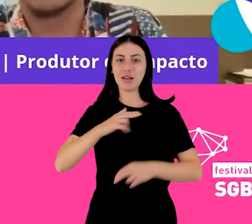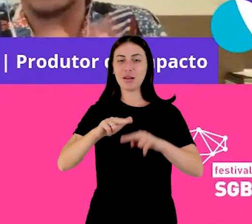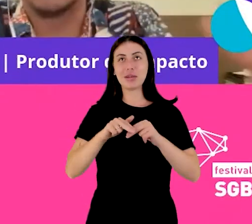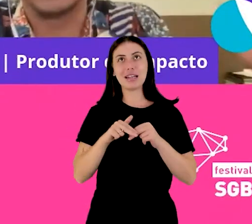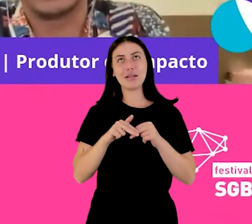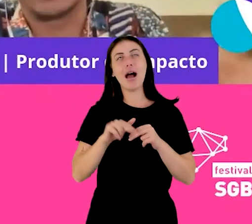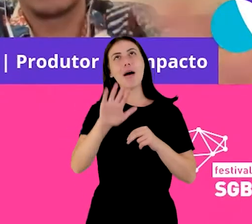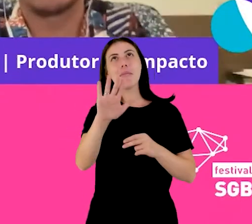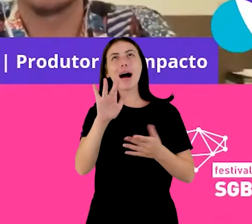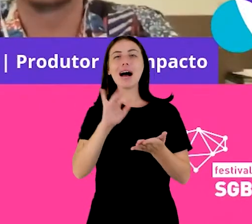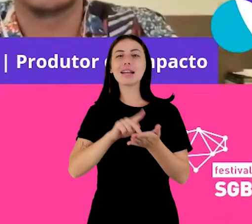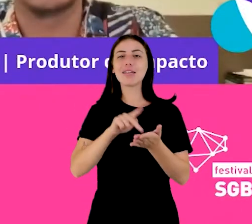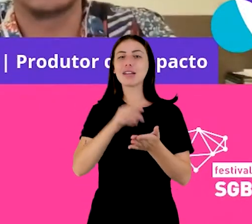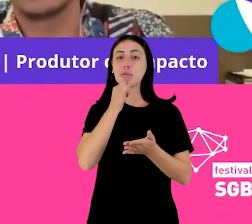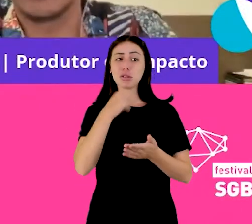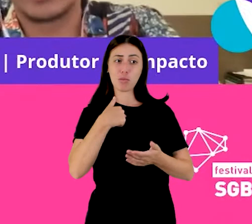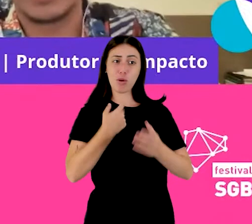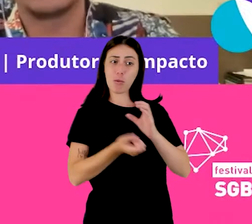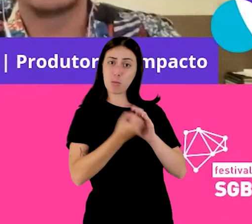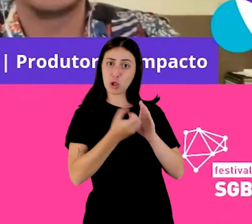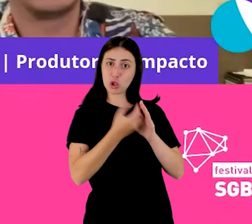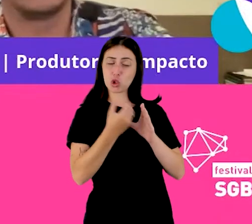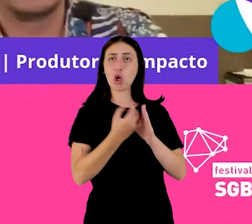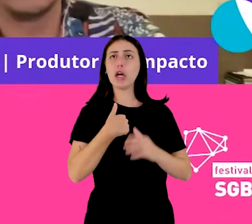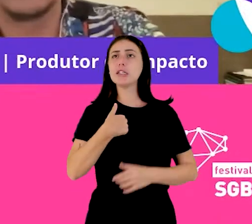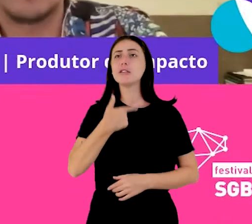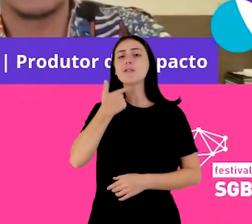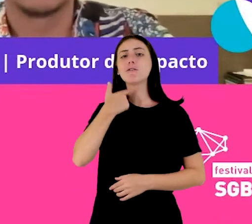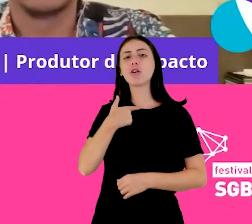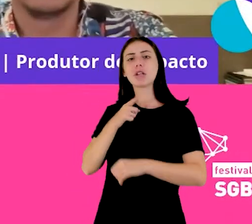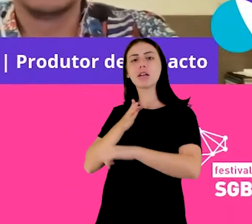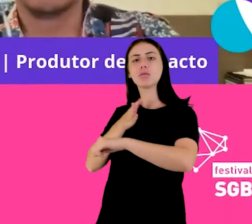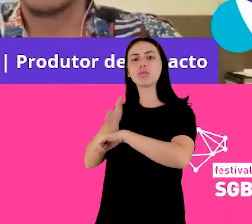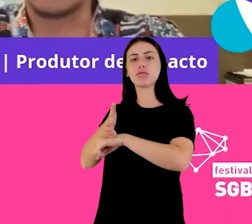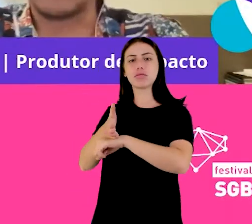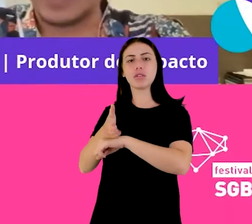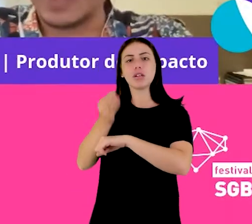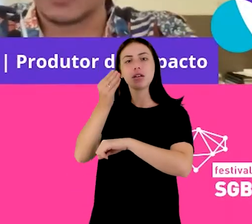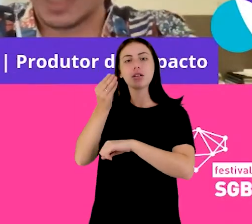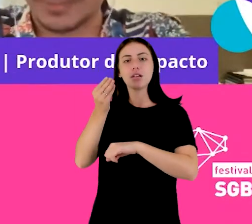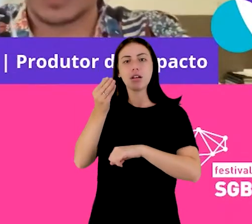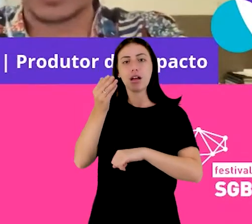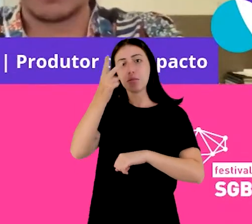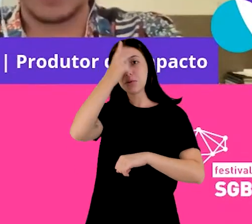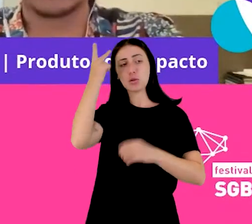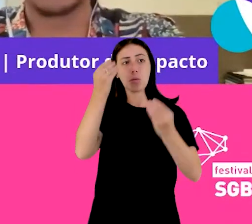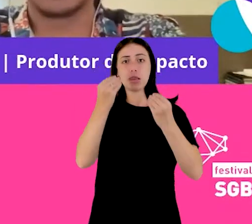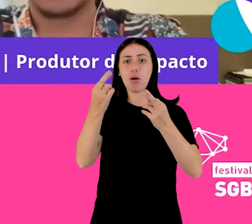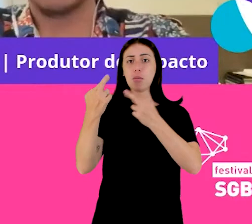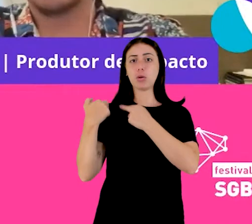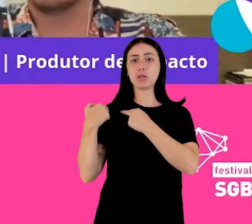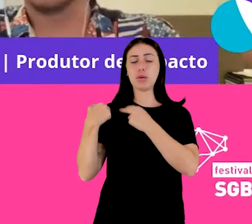não, vamos se dividir, então cada um vai para uma das áreas e acho que você tem cara de ver essa coisa do impacto. E eu nunca tinha ouvido falar ainda do termo produção de